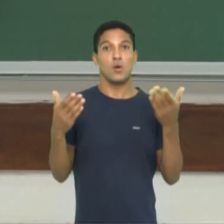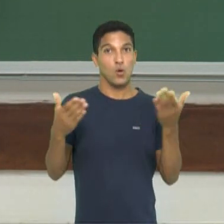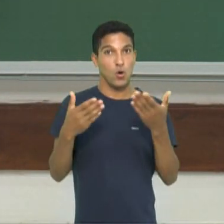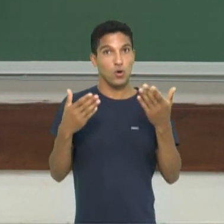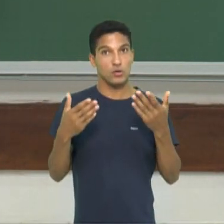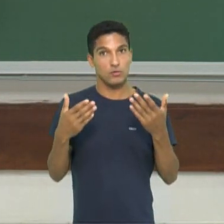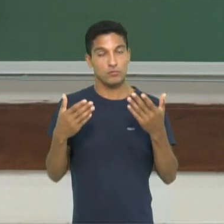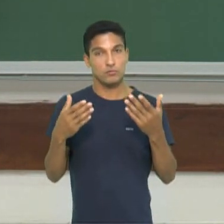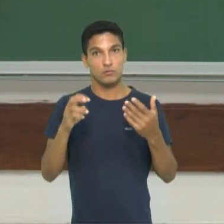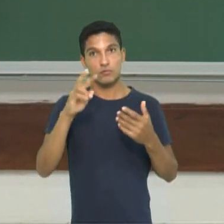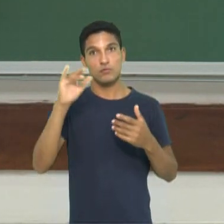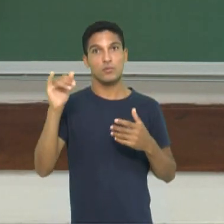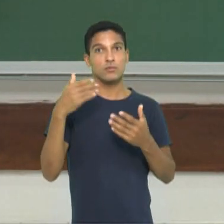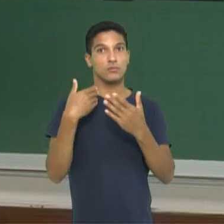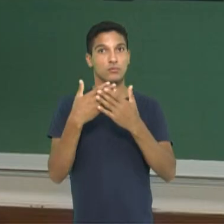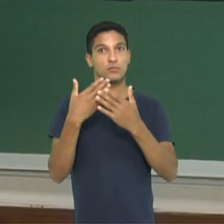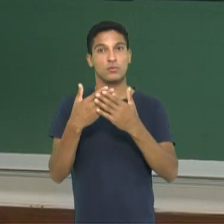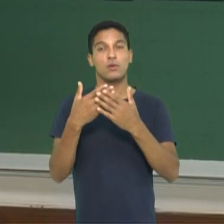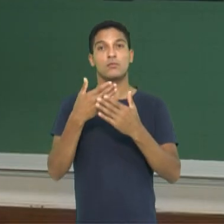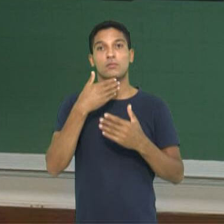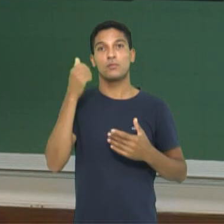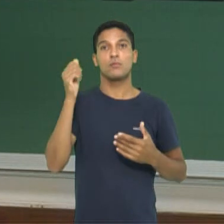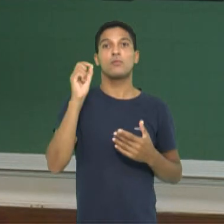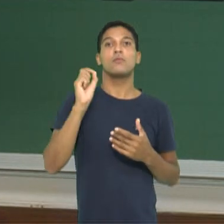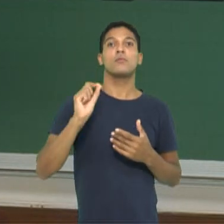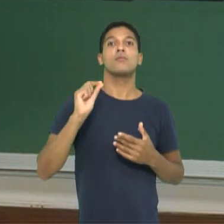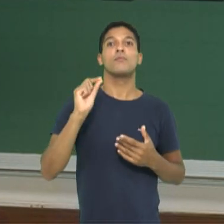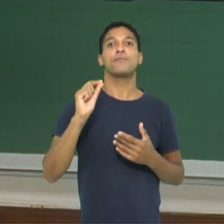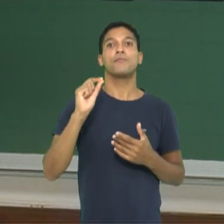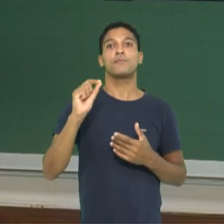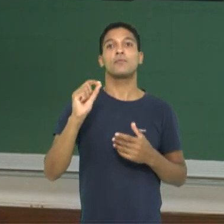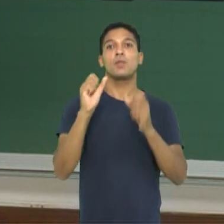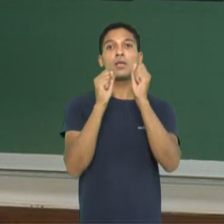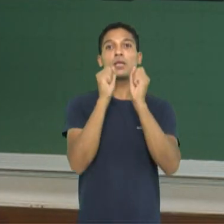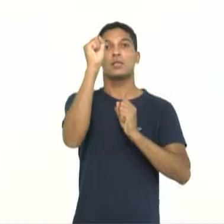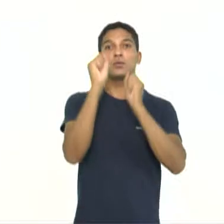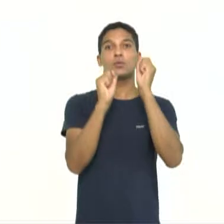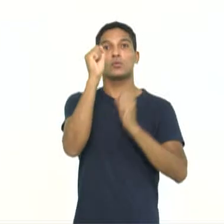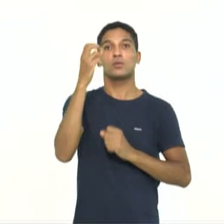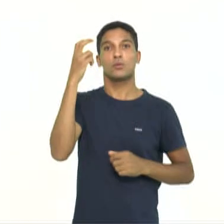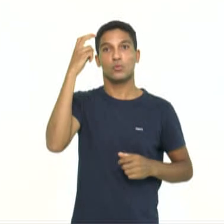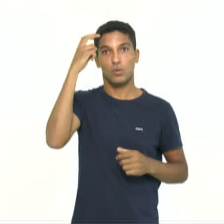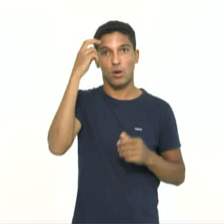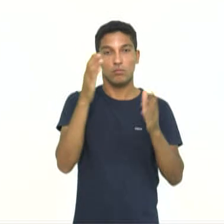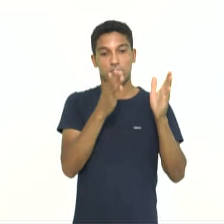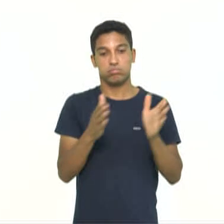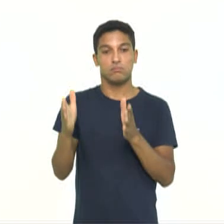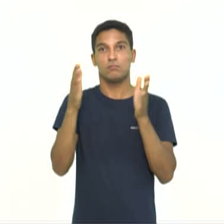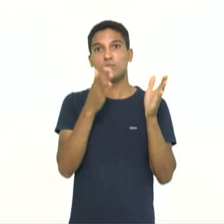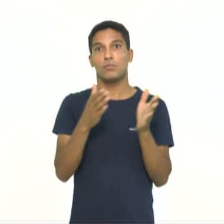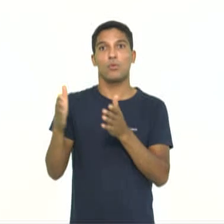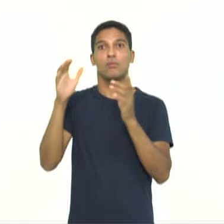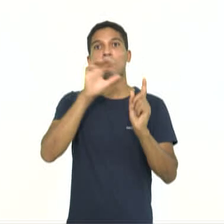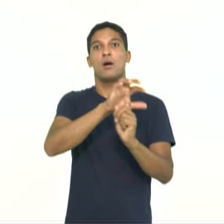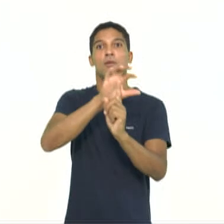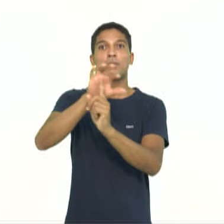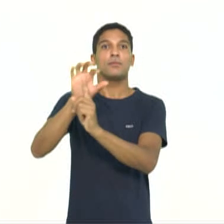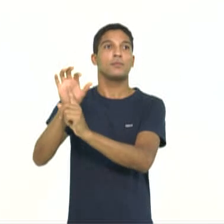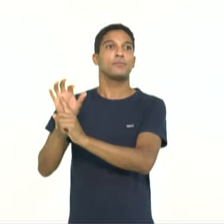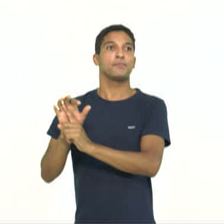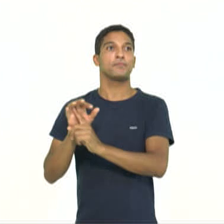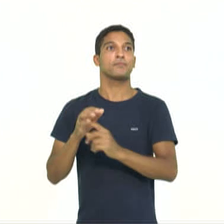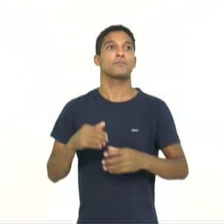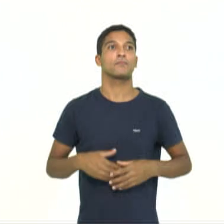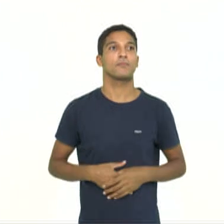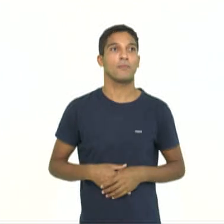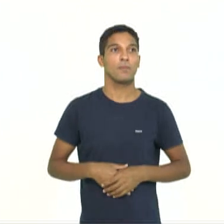Adorno, então, foi um frankfurtiano, como nós já vimos na aula anterior. Em 1920, em Frankfurt, foi fundado o Instituto de Pesquisa